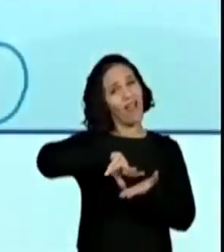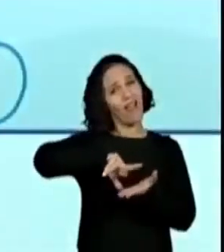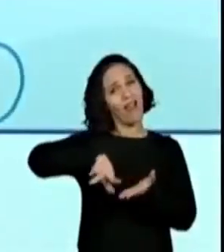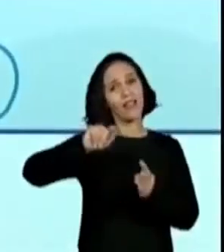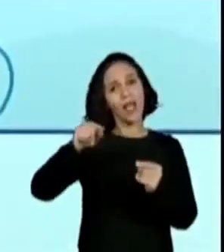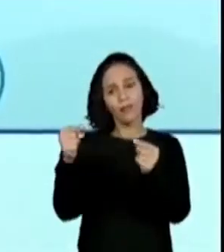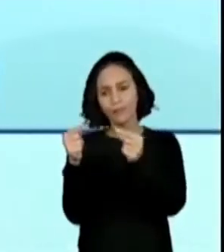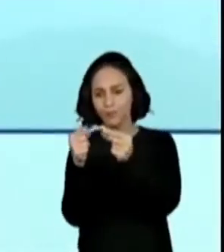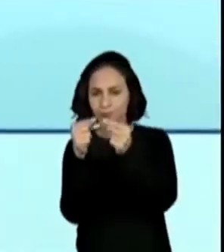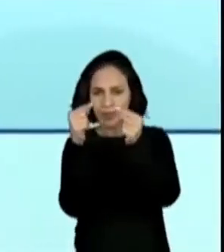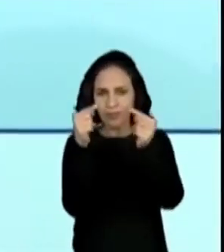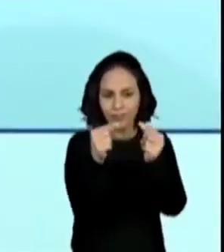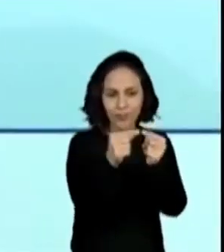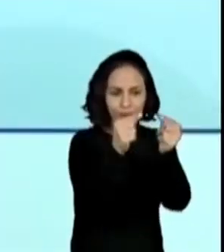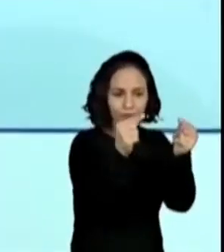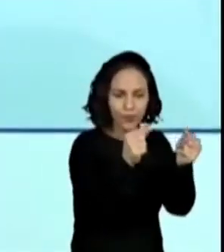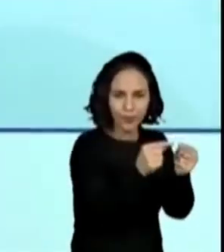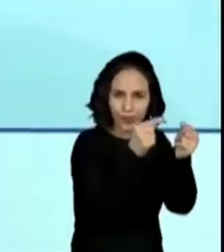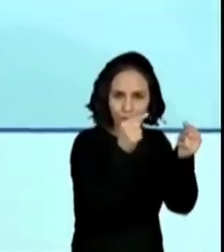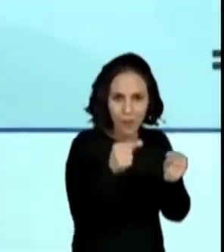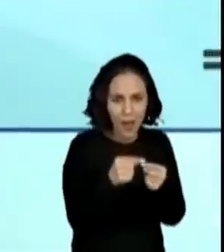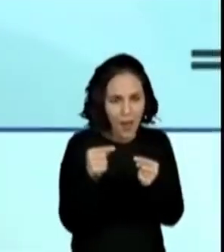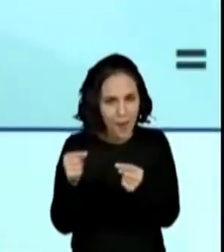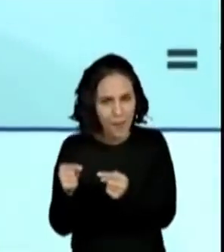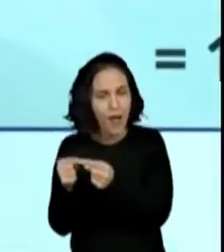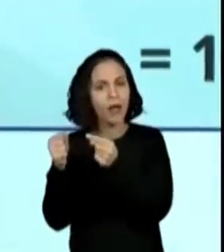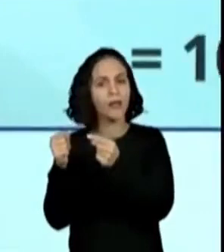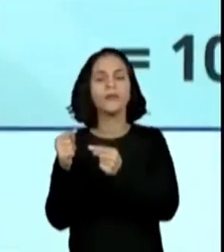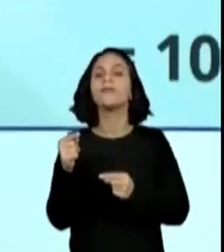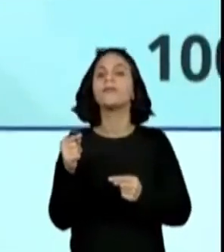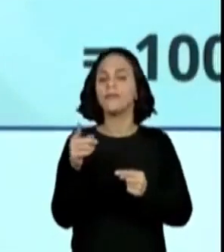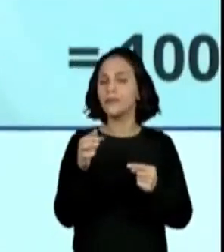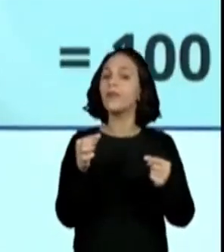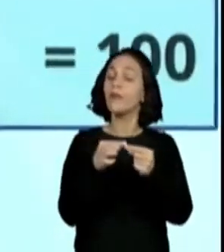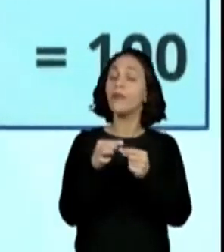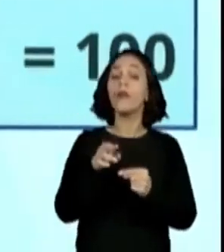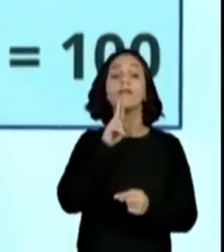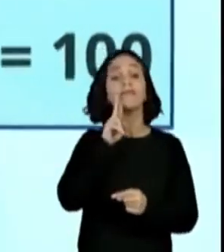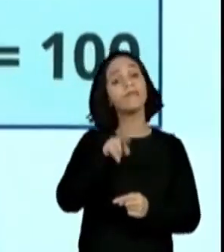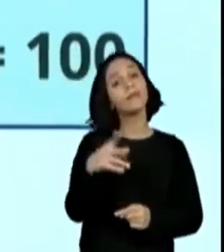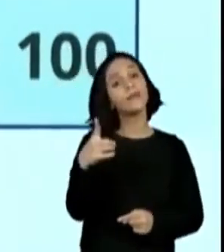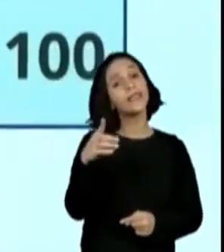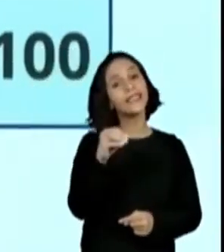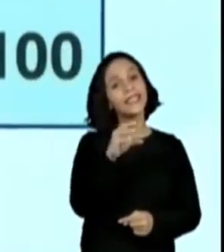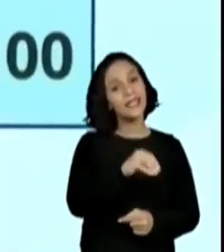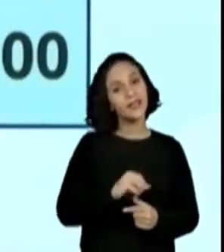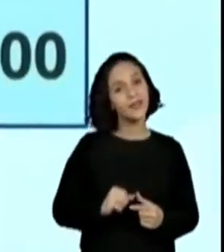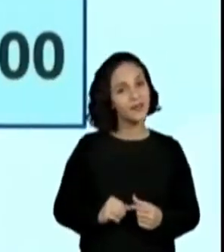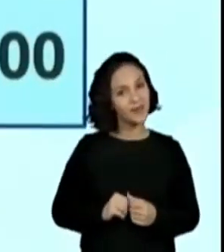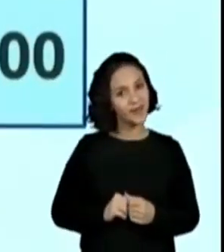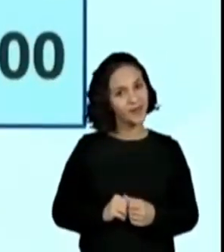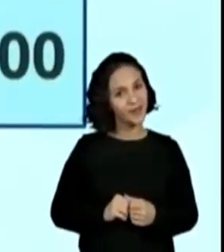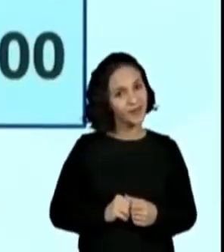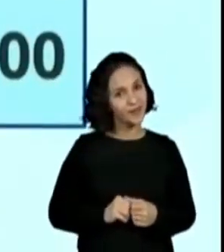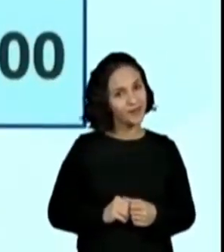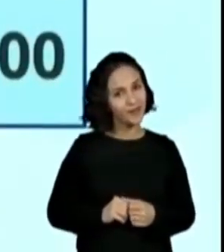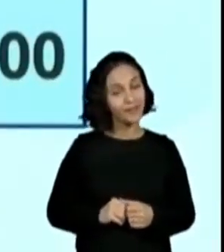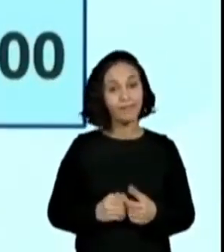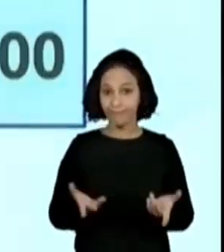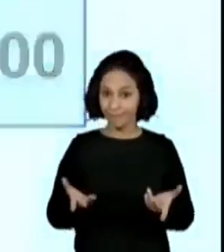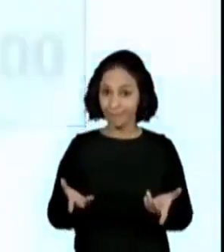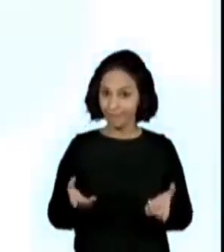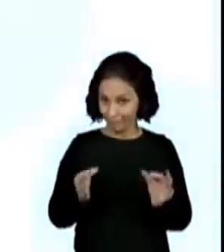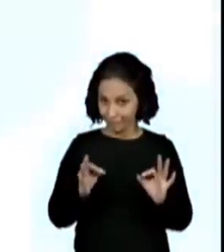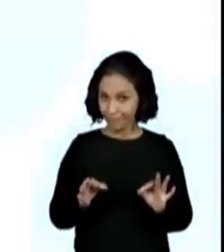combinações ISO várias desculpa várias combinações que tem como resultado o 100